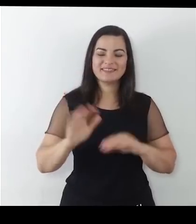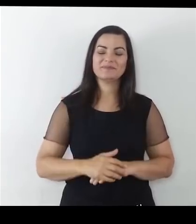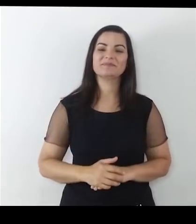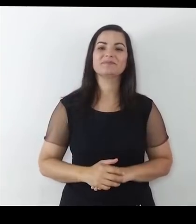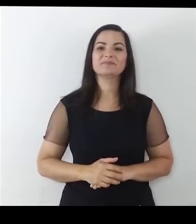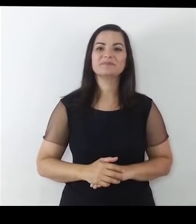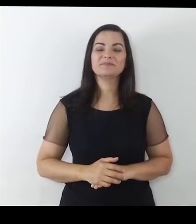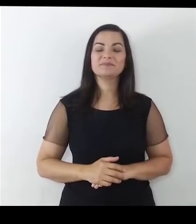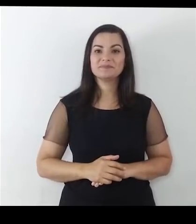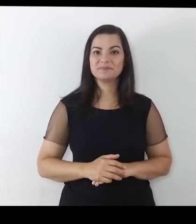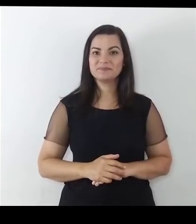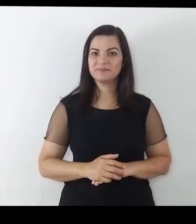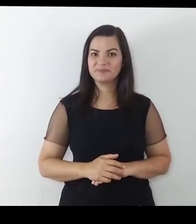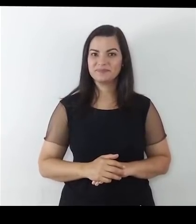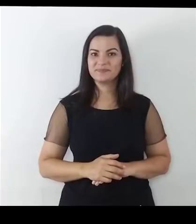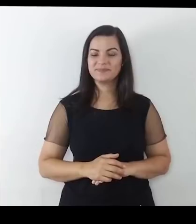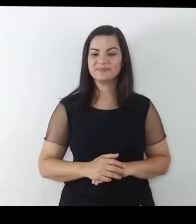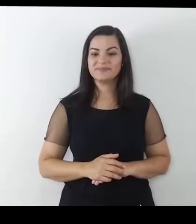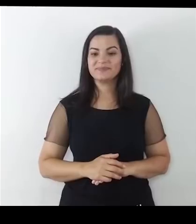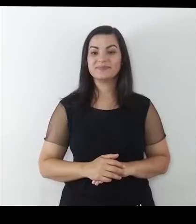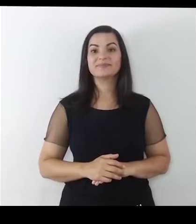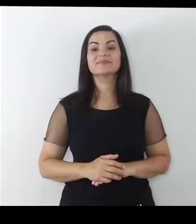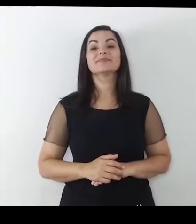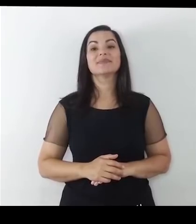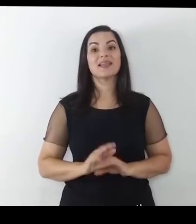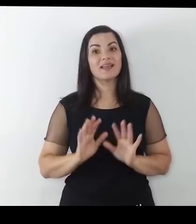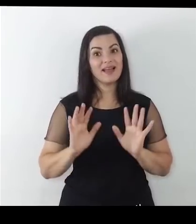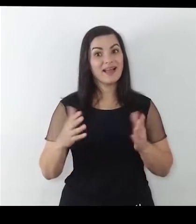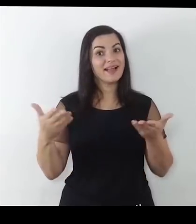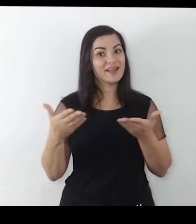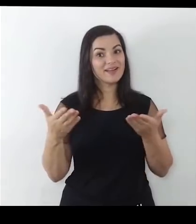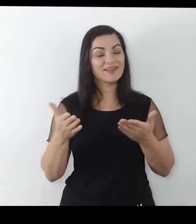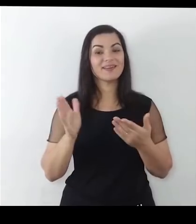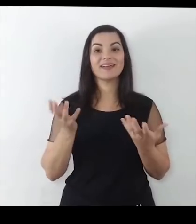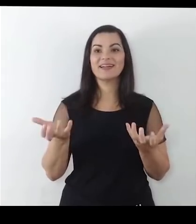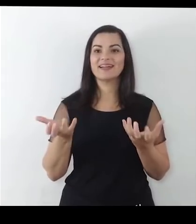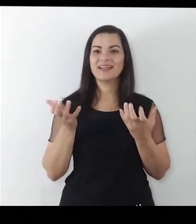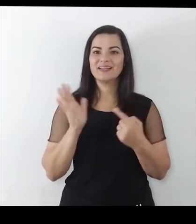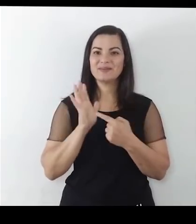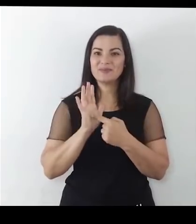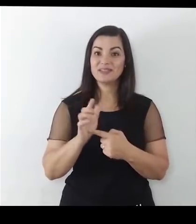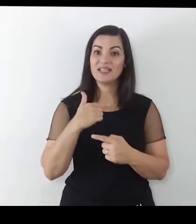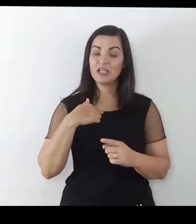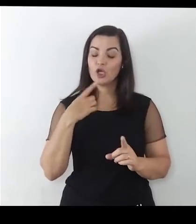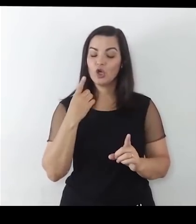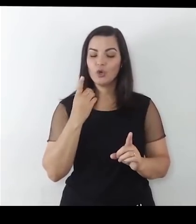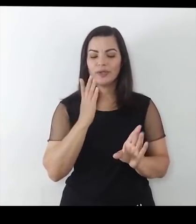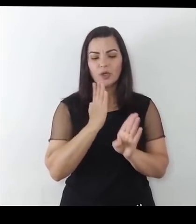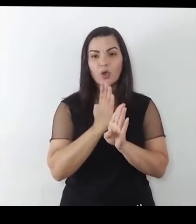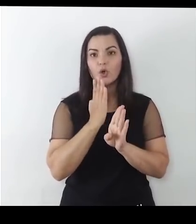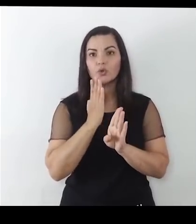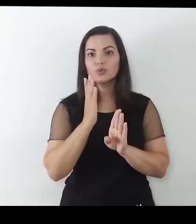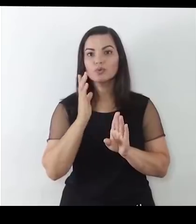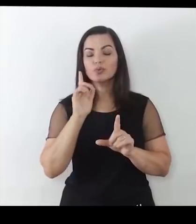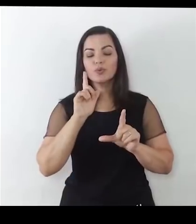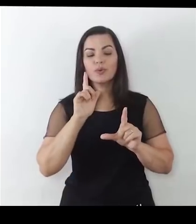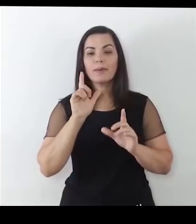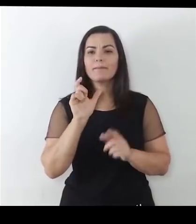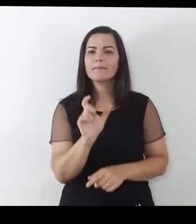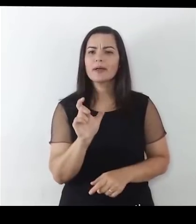legal. Dorina foi uma mulher muito inteligente, que com sua perseverança